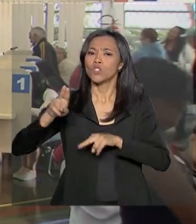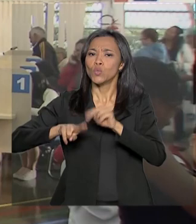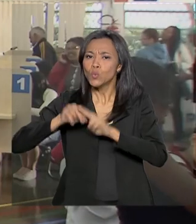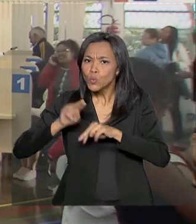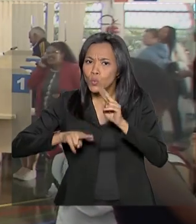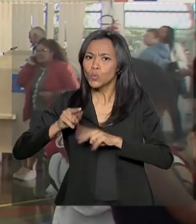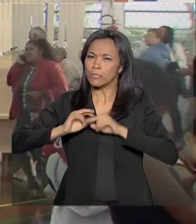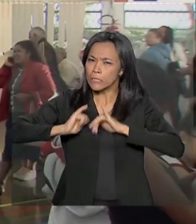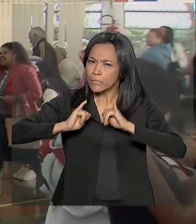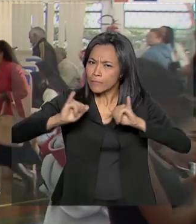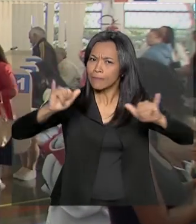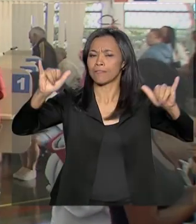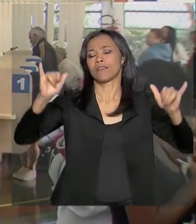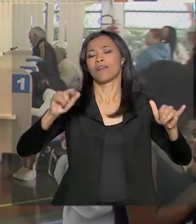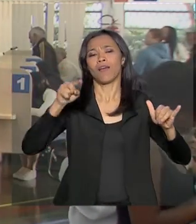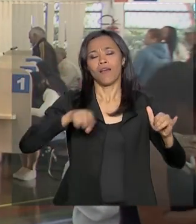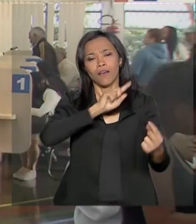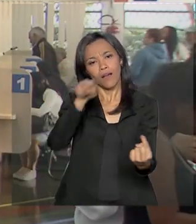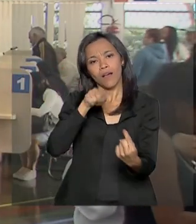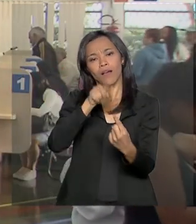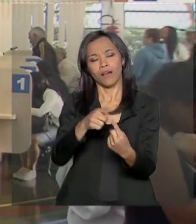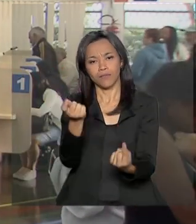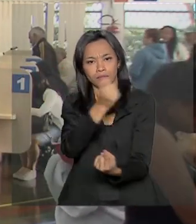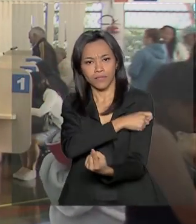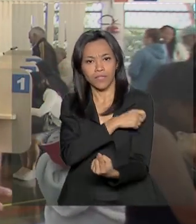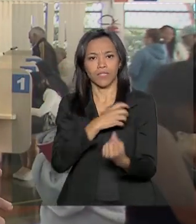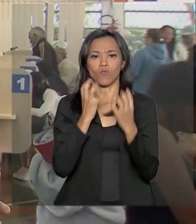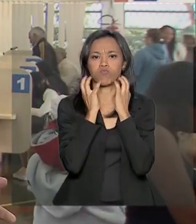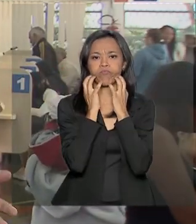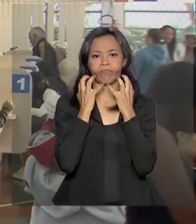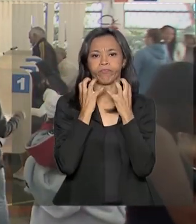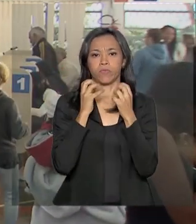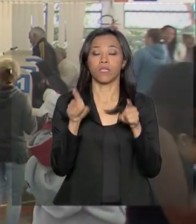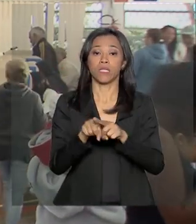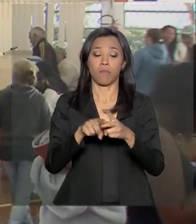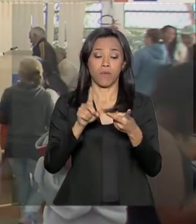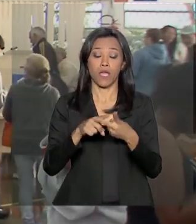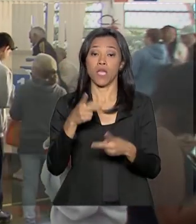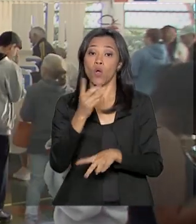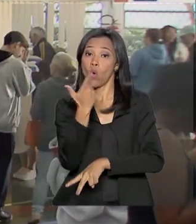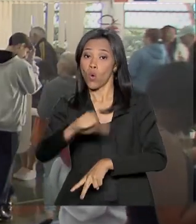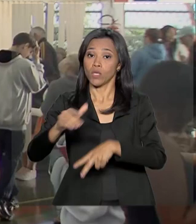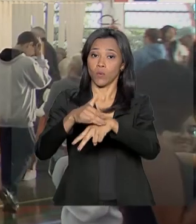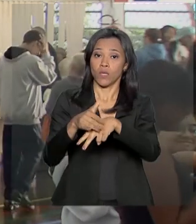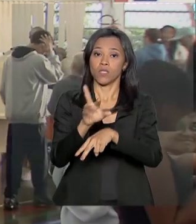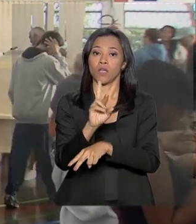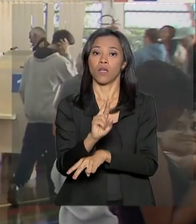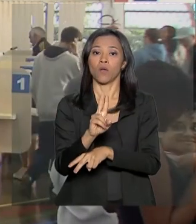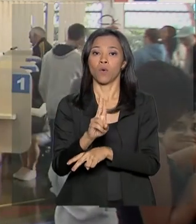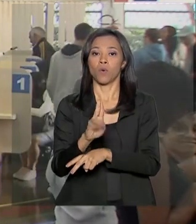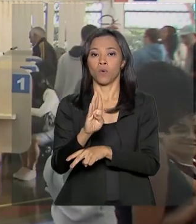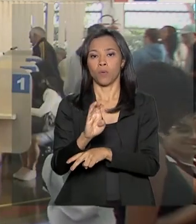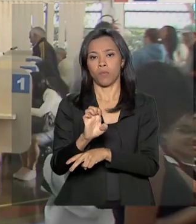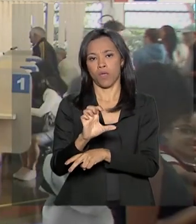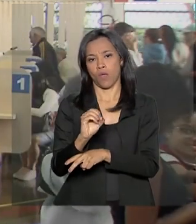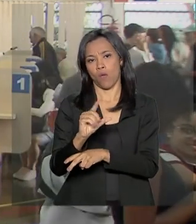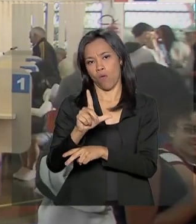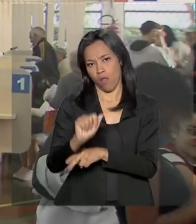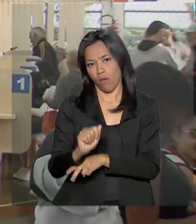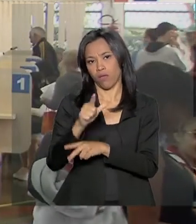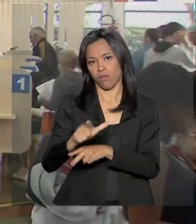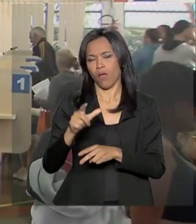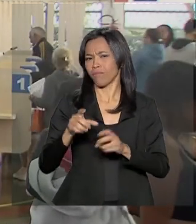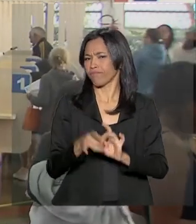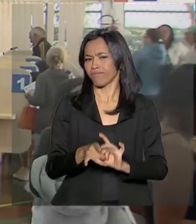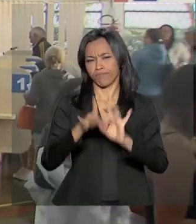viral e imuniza a população também contra a caxumba e rubéola e está disponível gratuitamente pelo sistema único de saúde nas